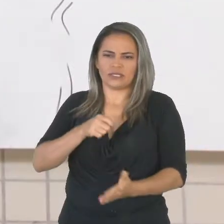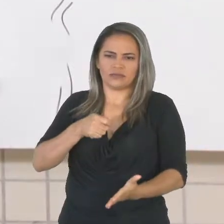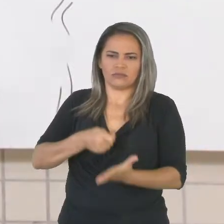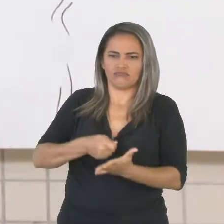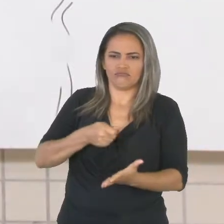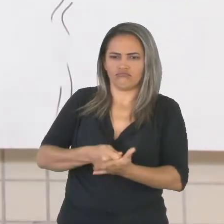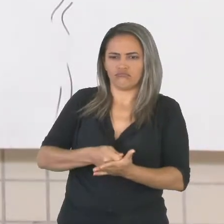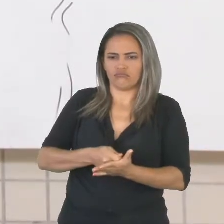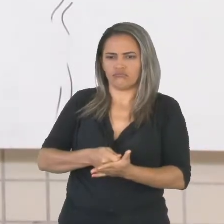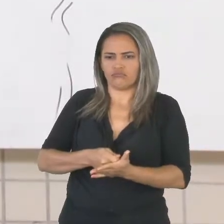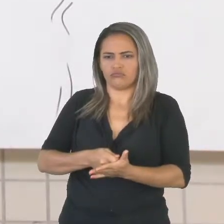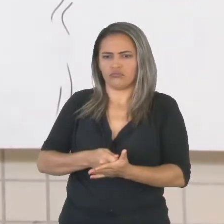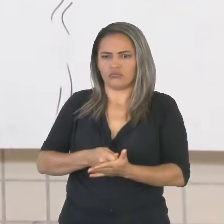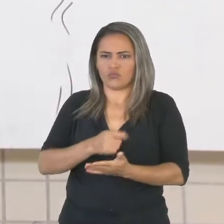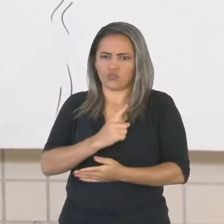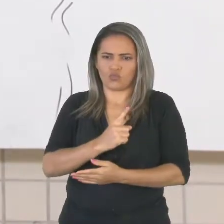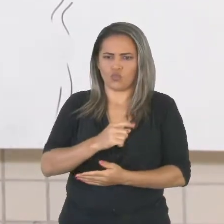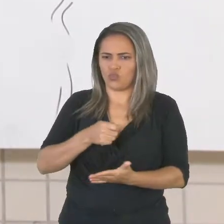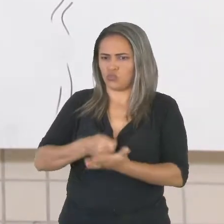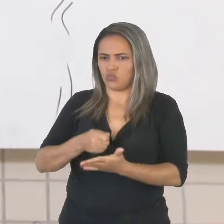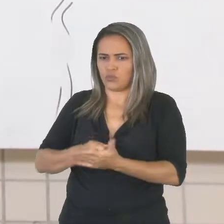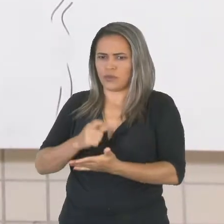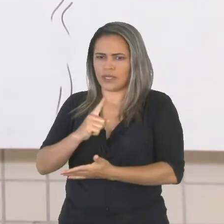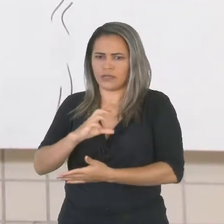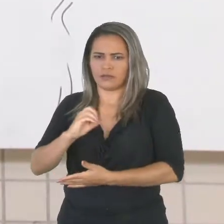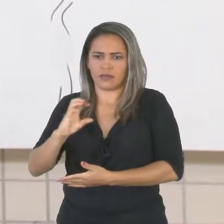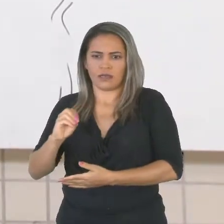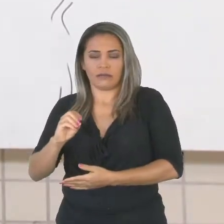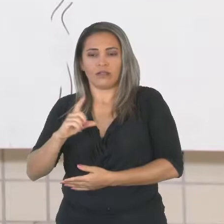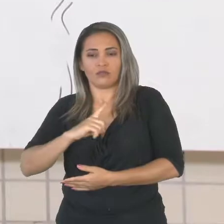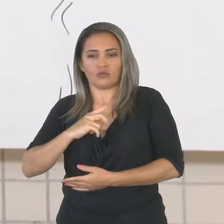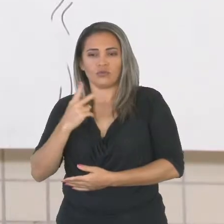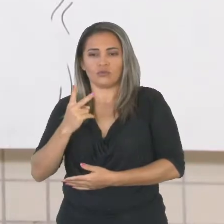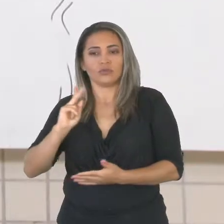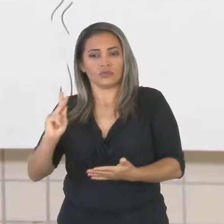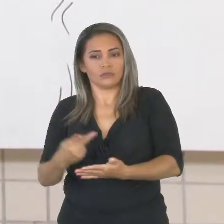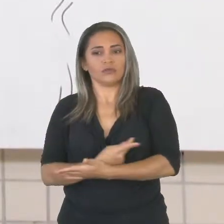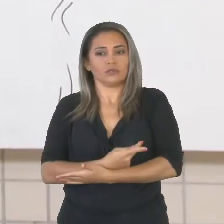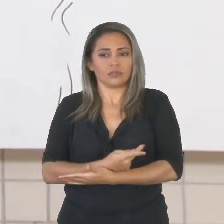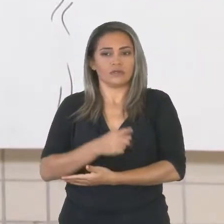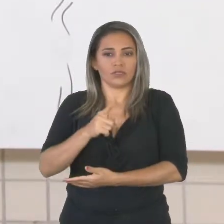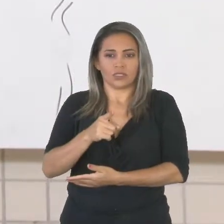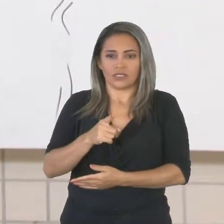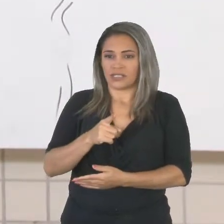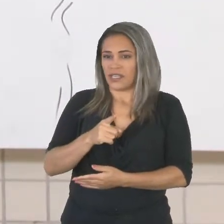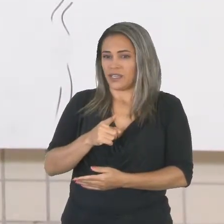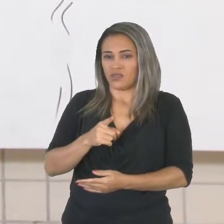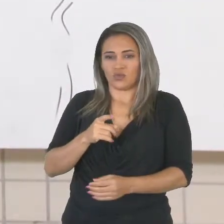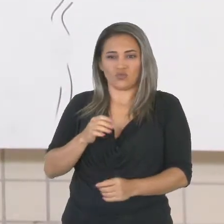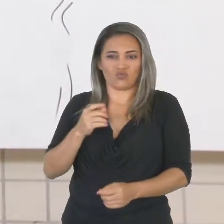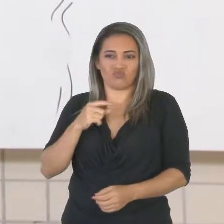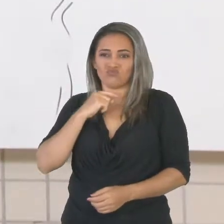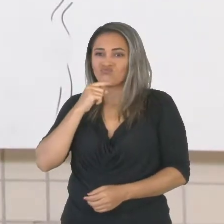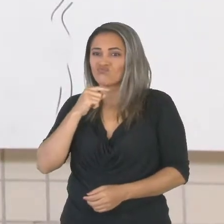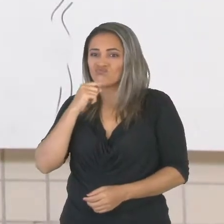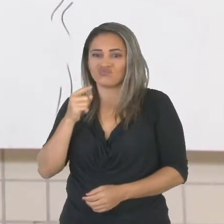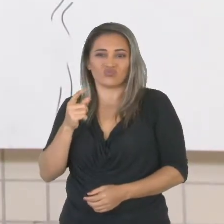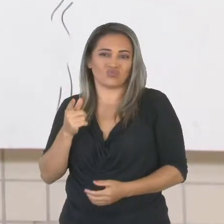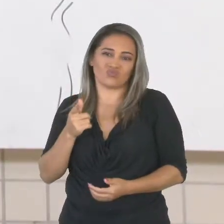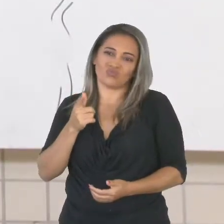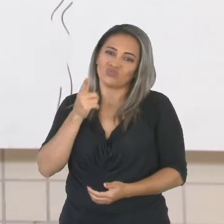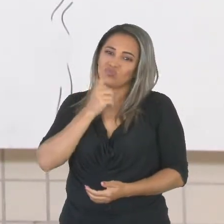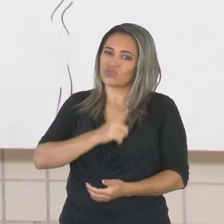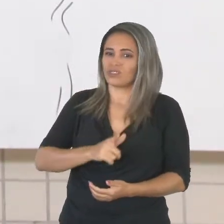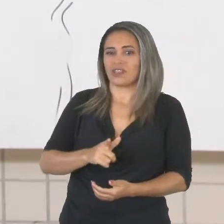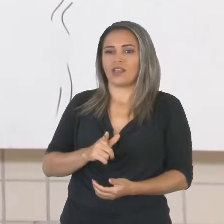a exatamente 100, duas coisas podem ter acontecido. Você não teve cálculos exatos, as suas divisões deram dízimas periódicas,